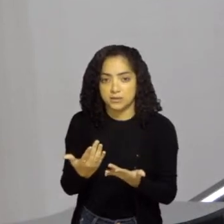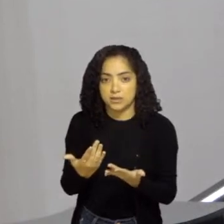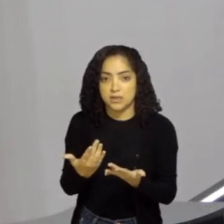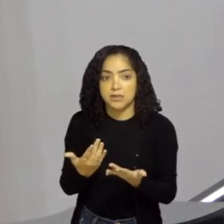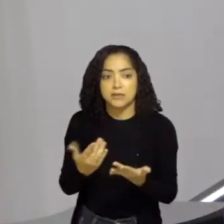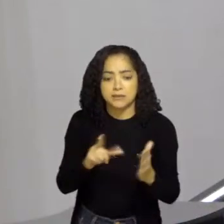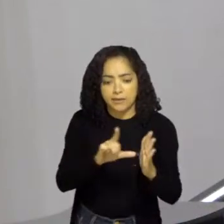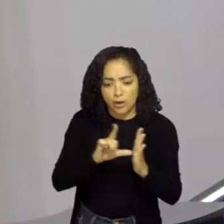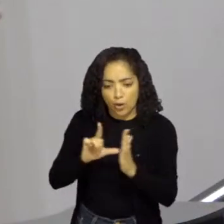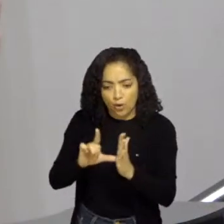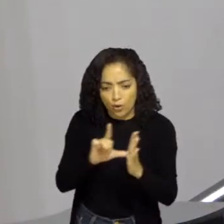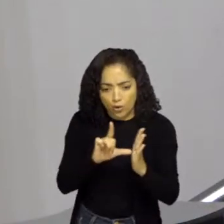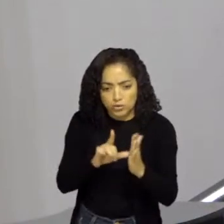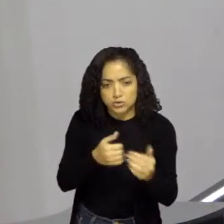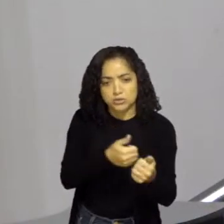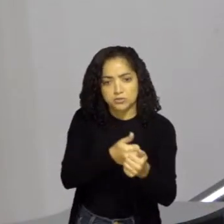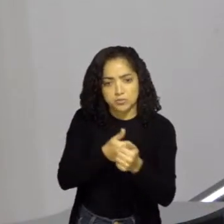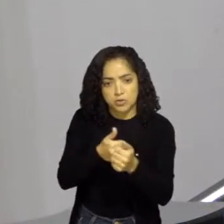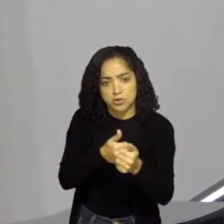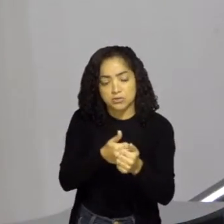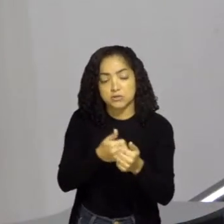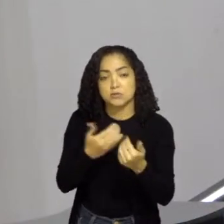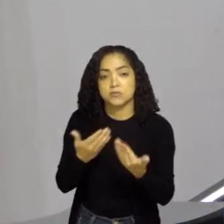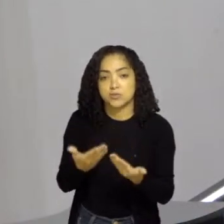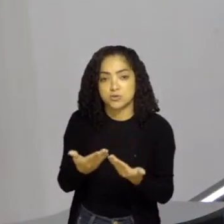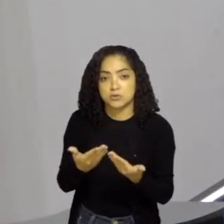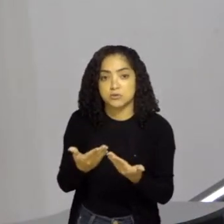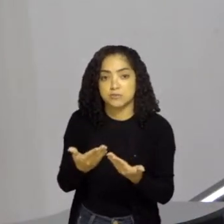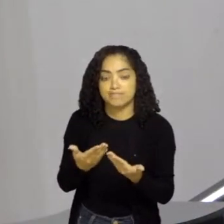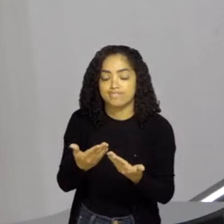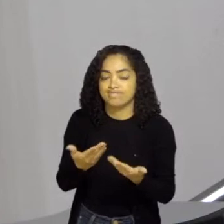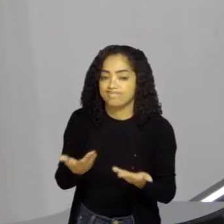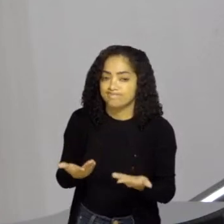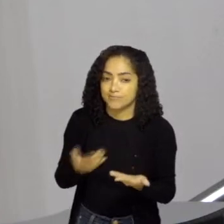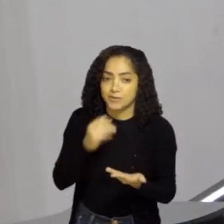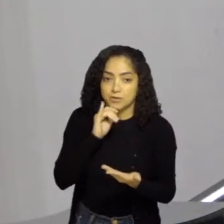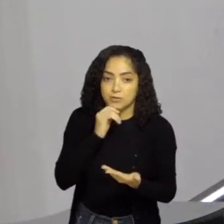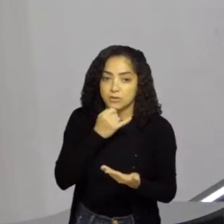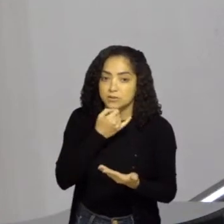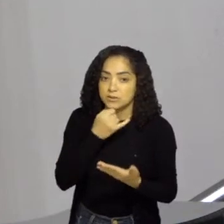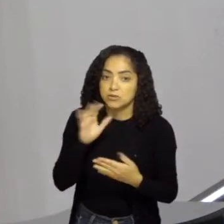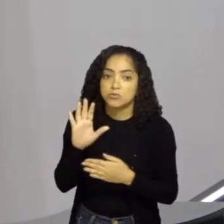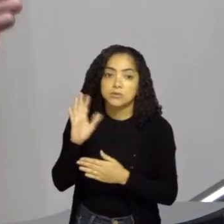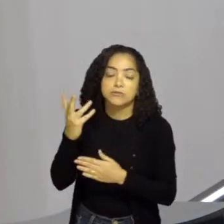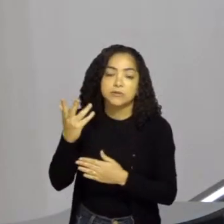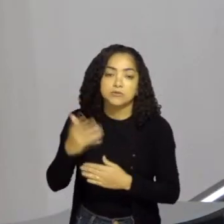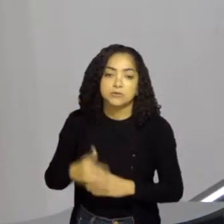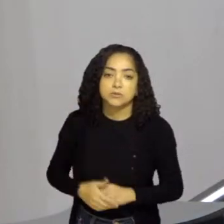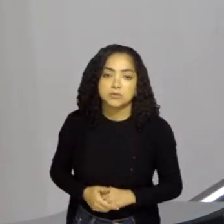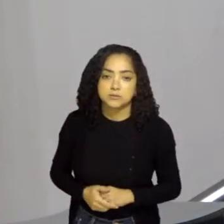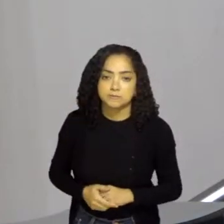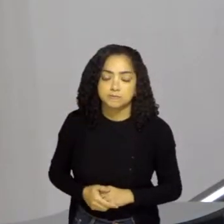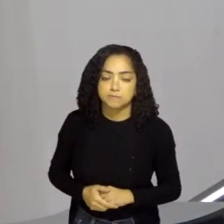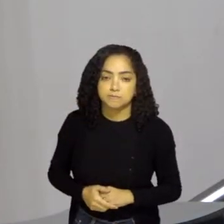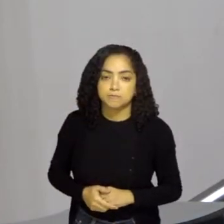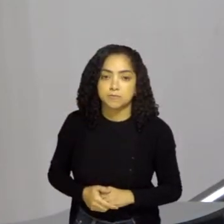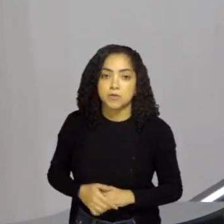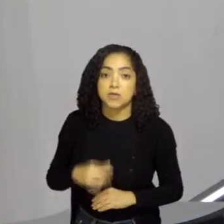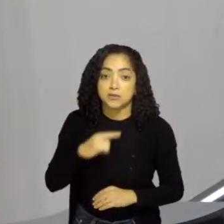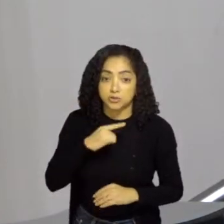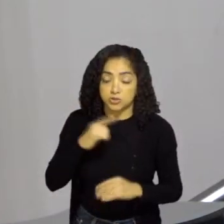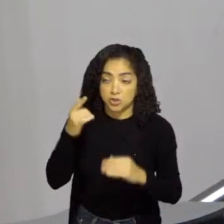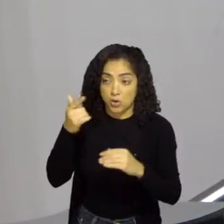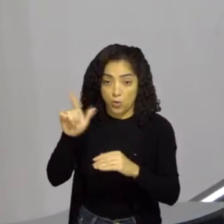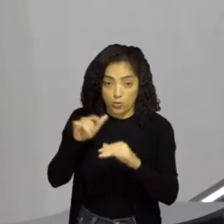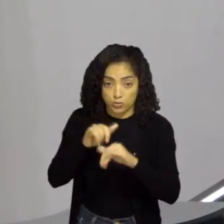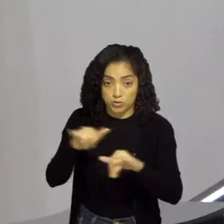comércio ali. Então, é lamentável o que está acontecendo. Ah, tinha outra notícia,